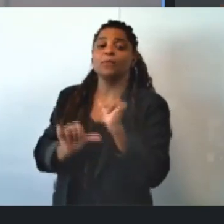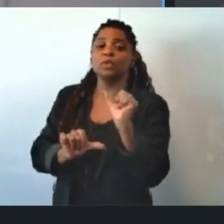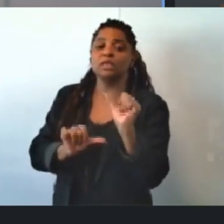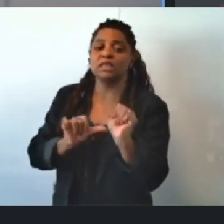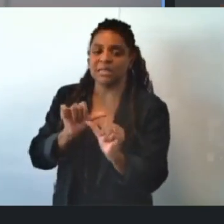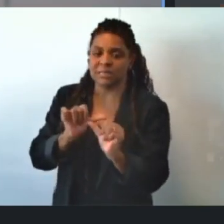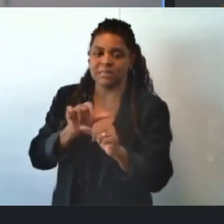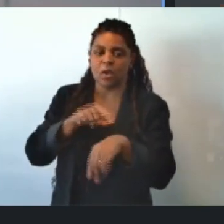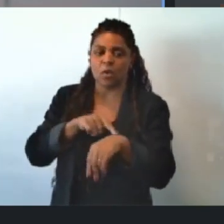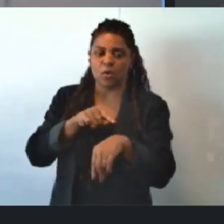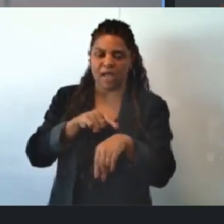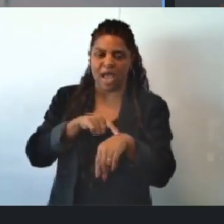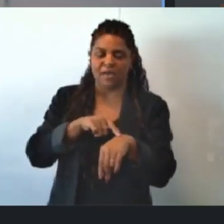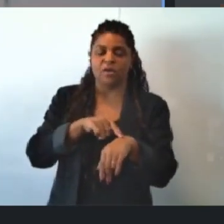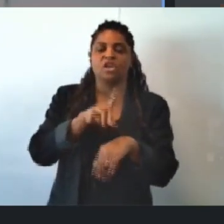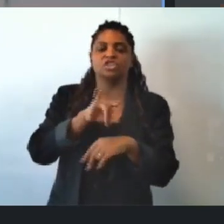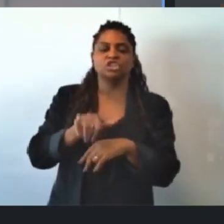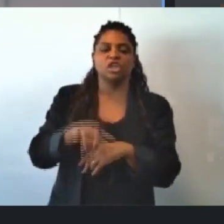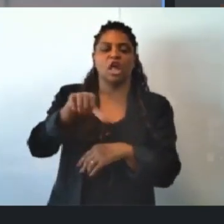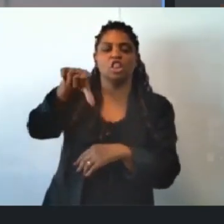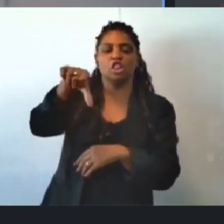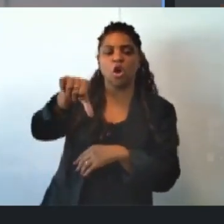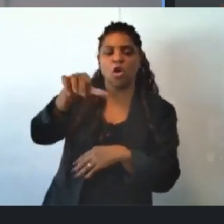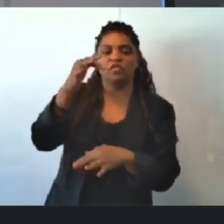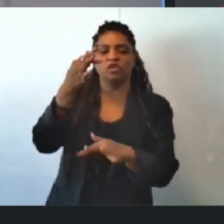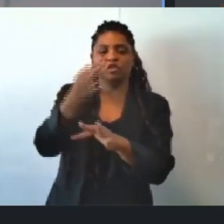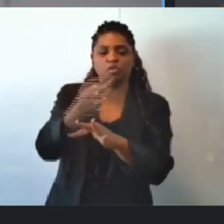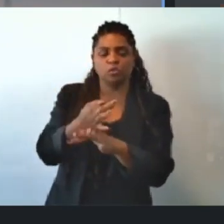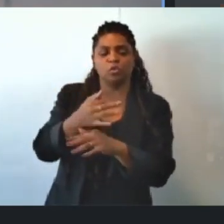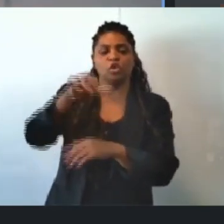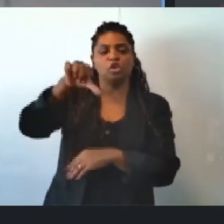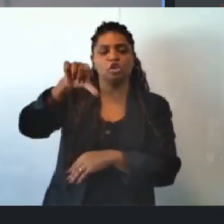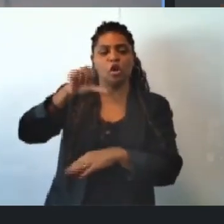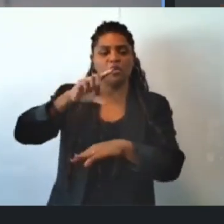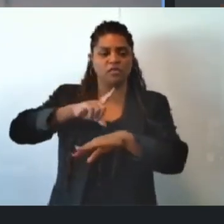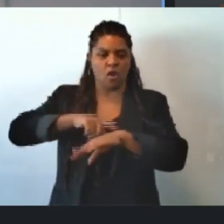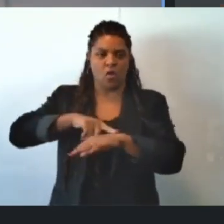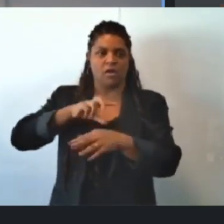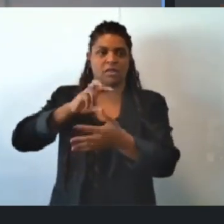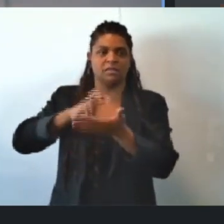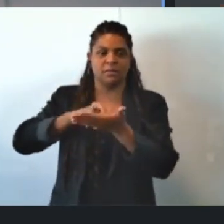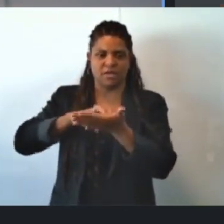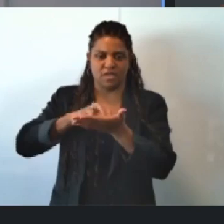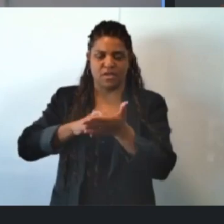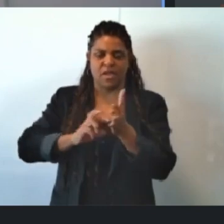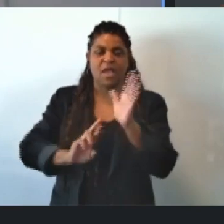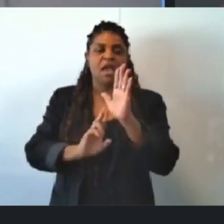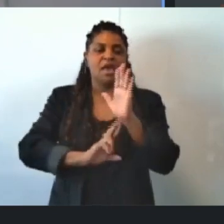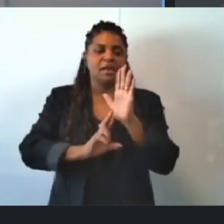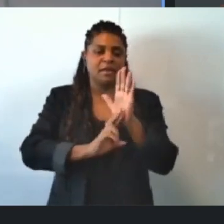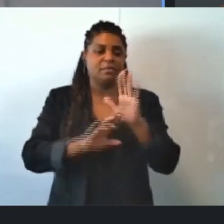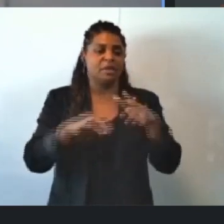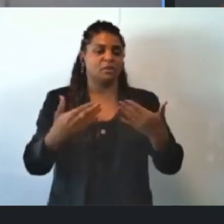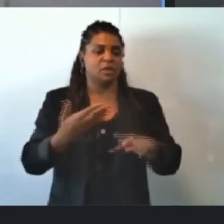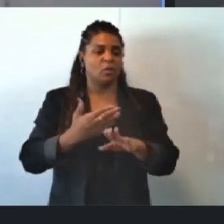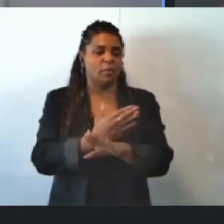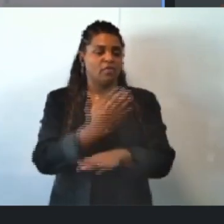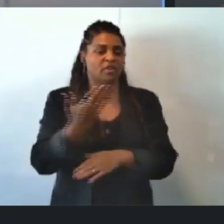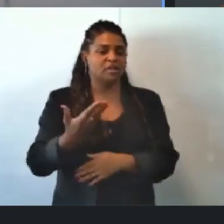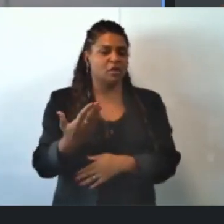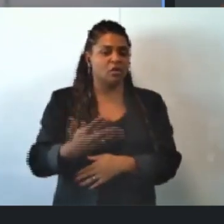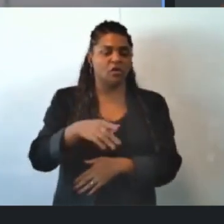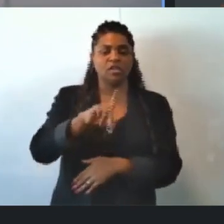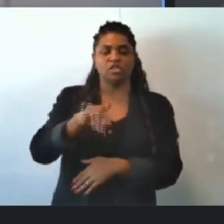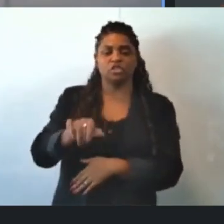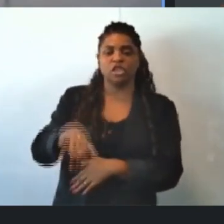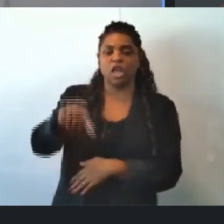às 9 horas da manhã. Então, uma alteração aqui. Esse requerimento vai ser aprovado com a data de 9 de julho,